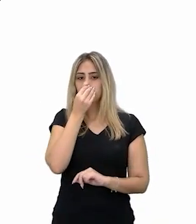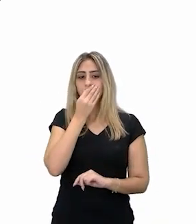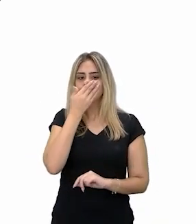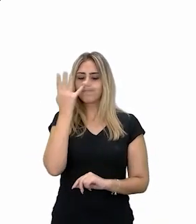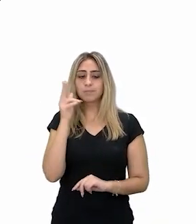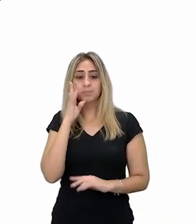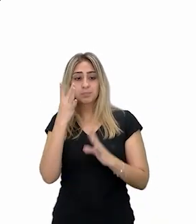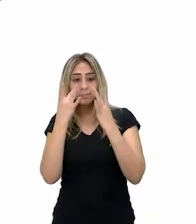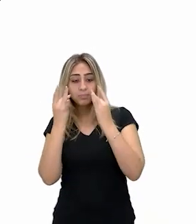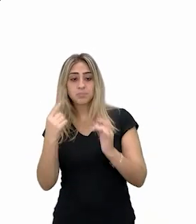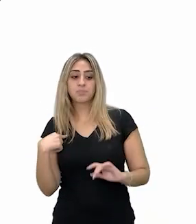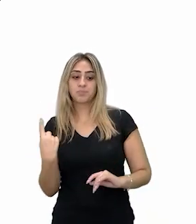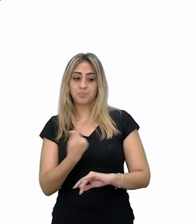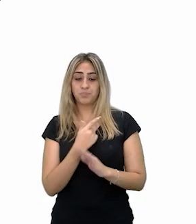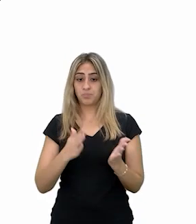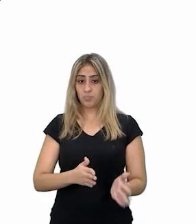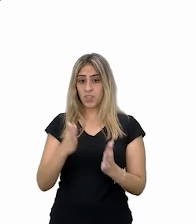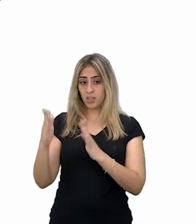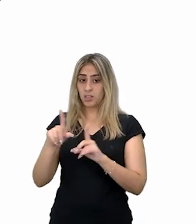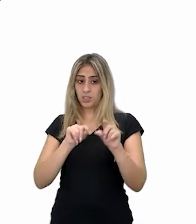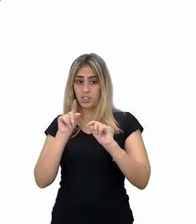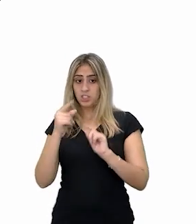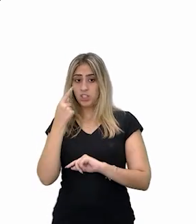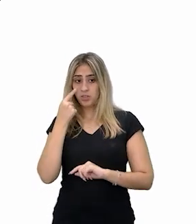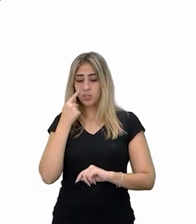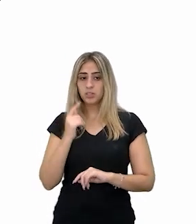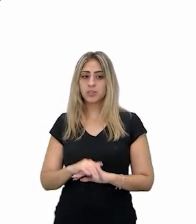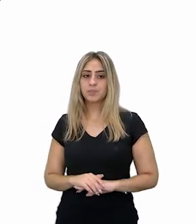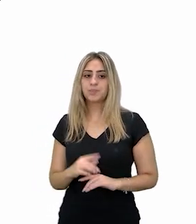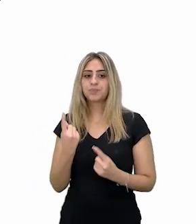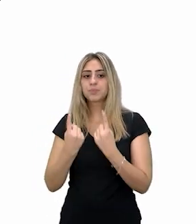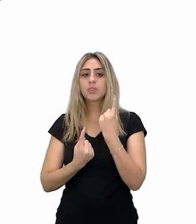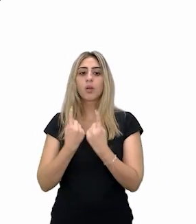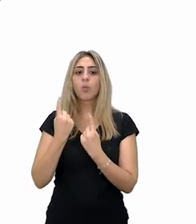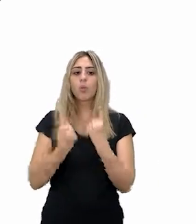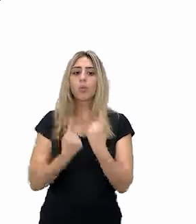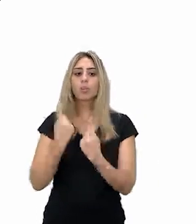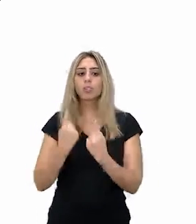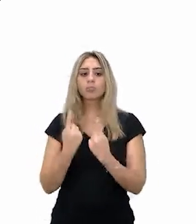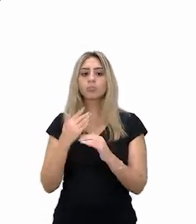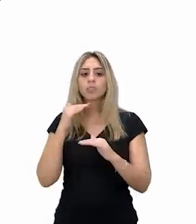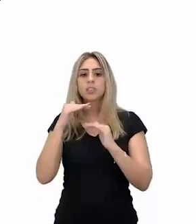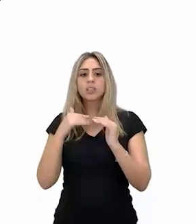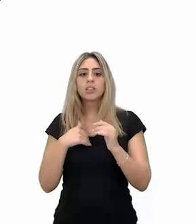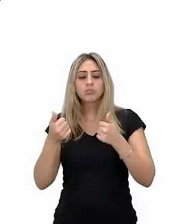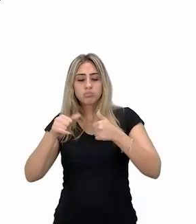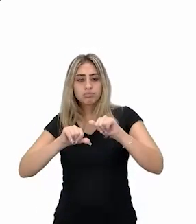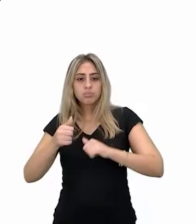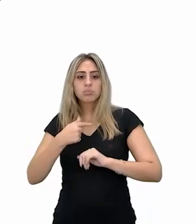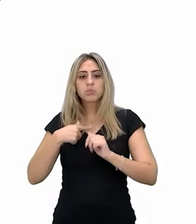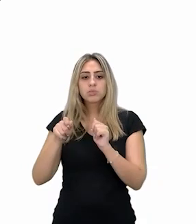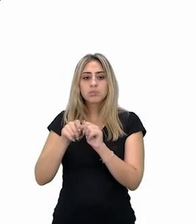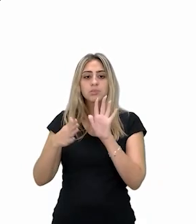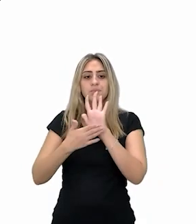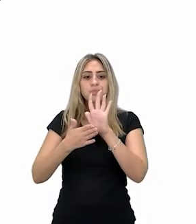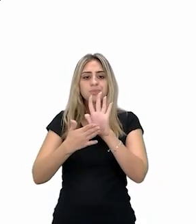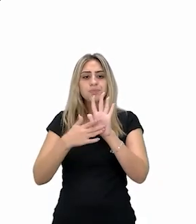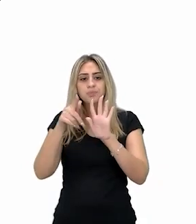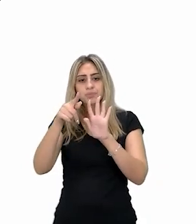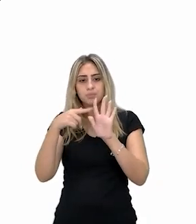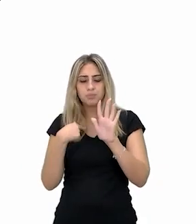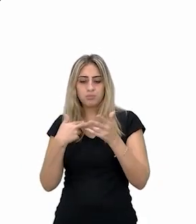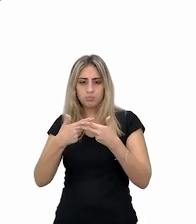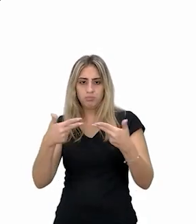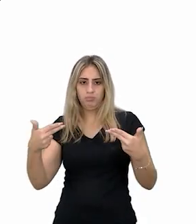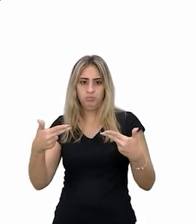prestem atenção, a gente vai para as alternativas agora. Qual é a condição para que o equilíbrio químico seja estabelecido nessa